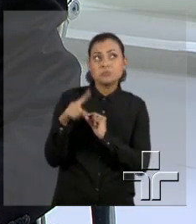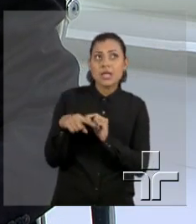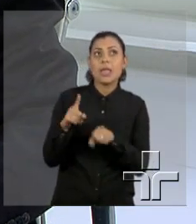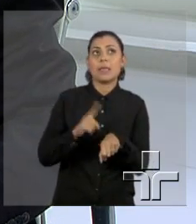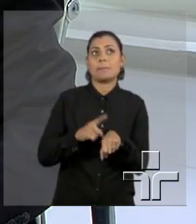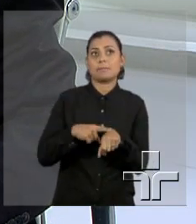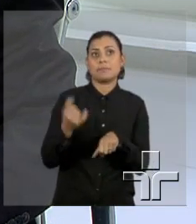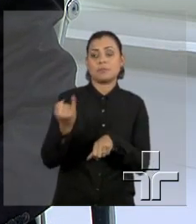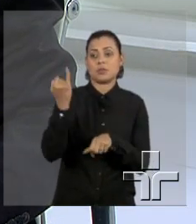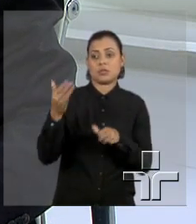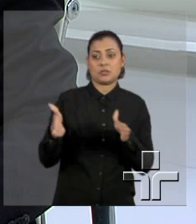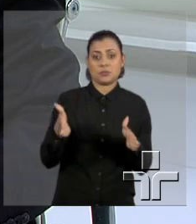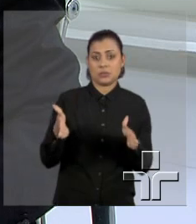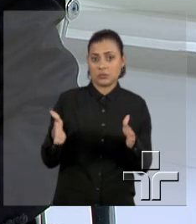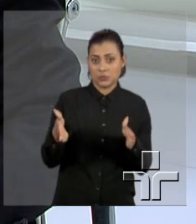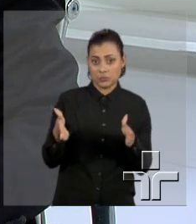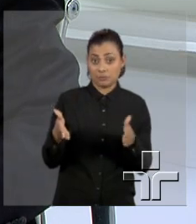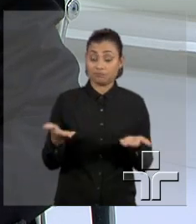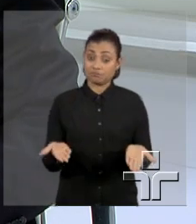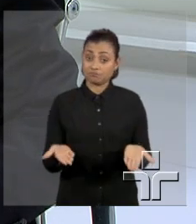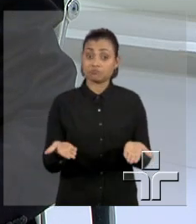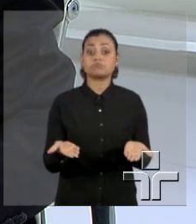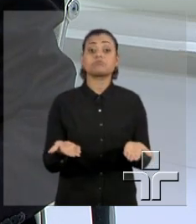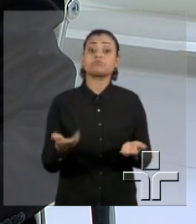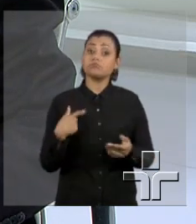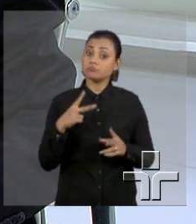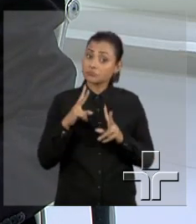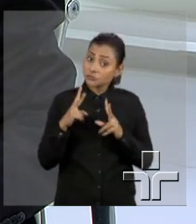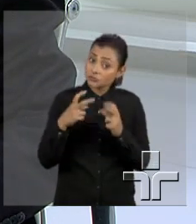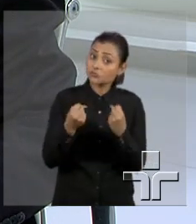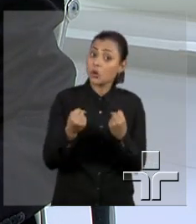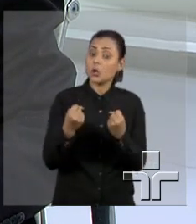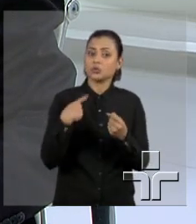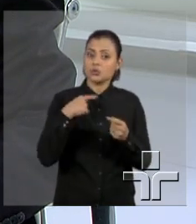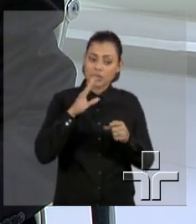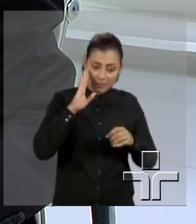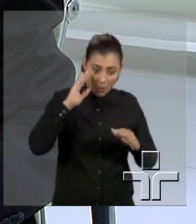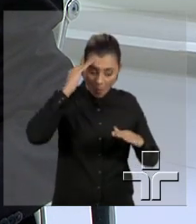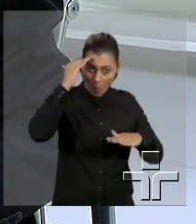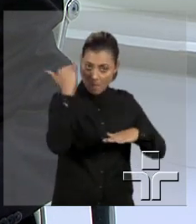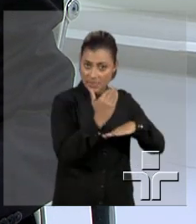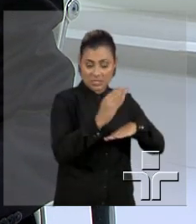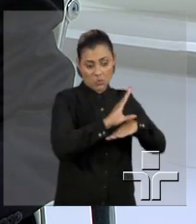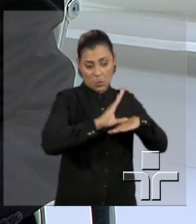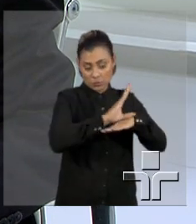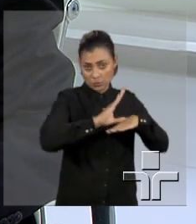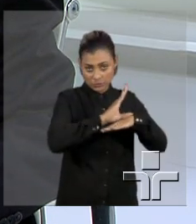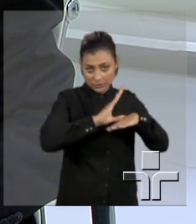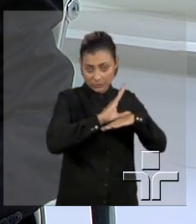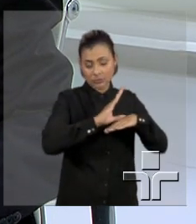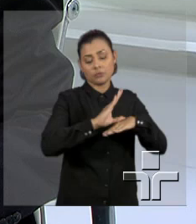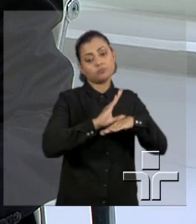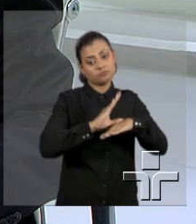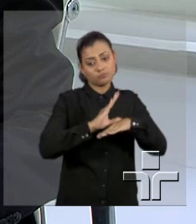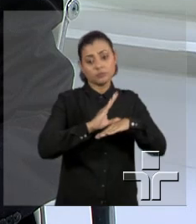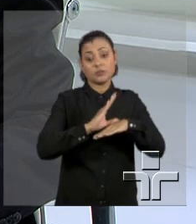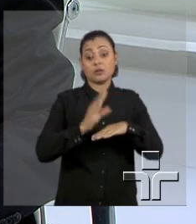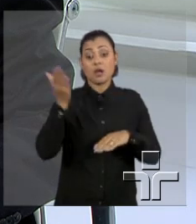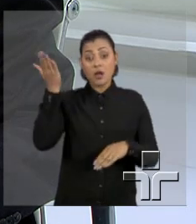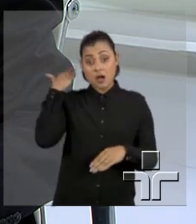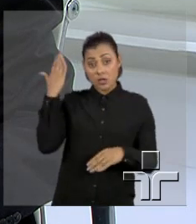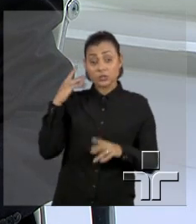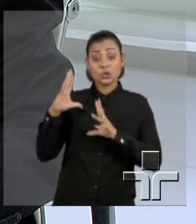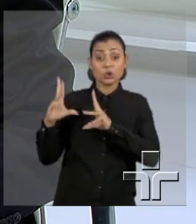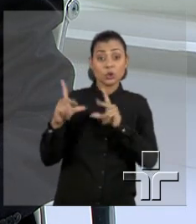momento. É de uma predisposição muito forte de cumprir a Constituição, de voltar, todo mundo se